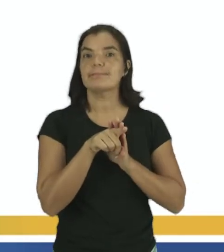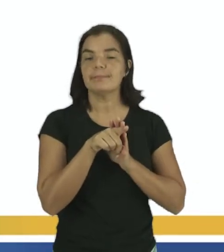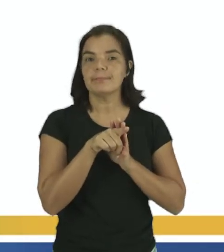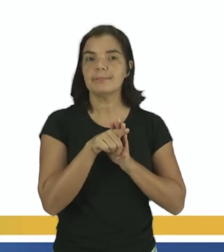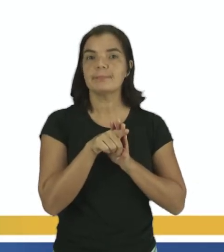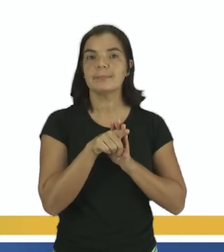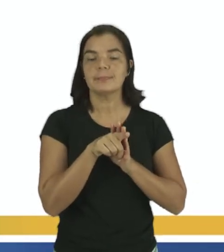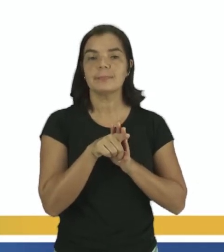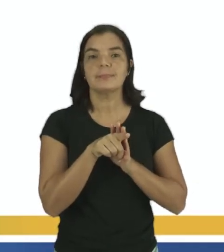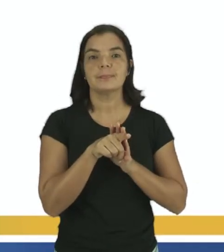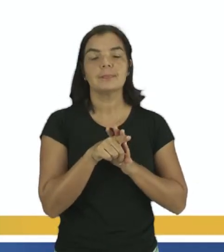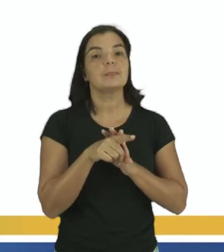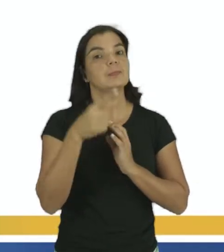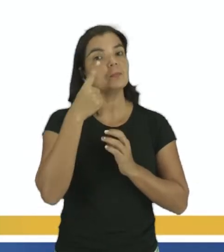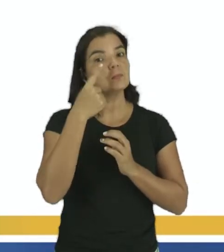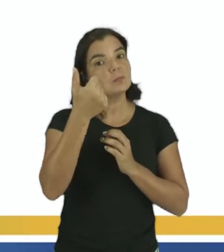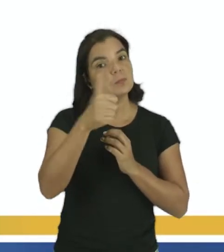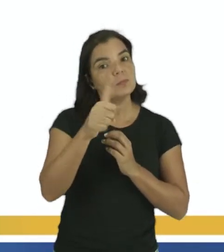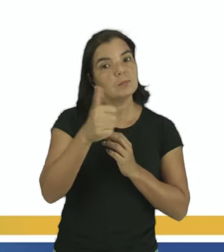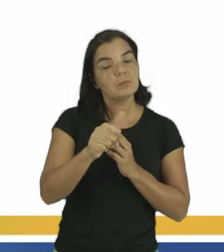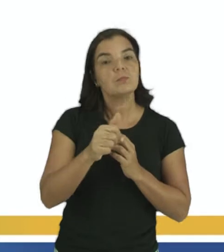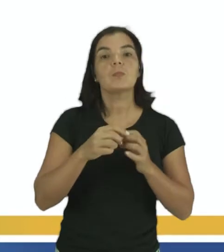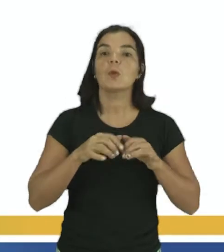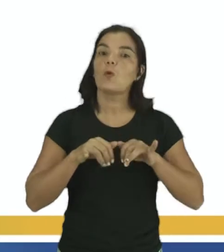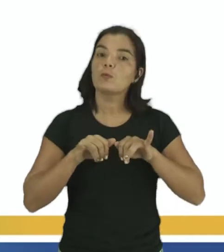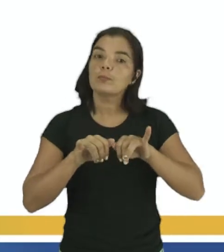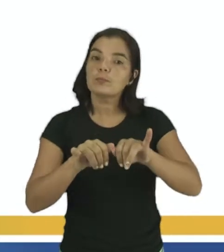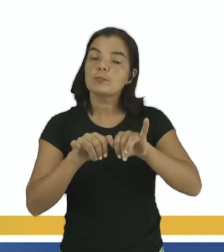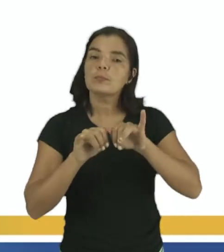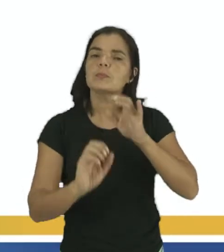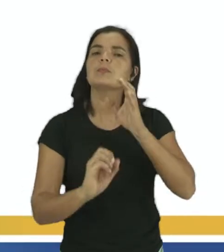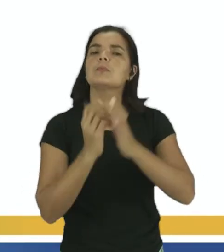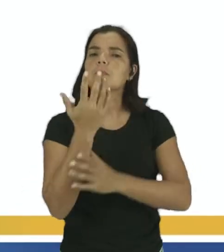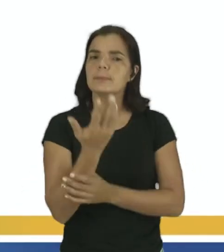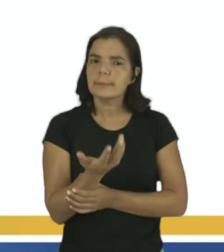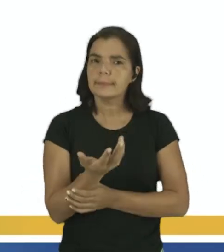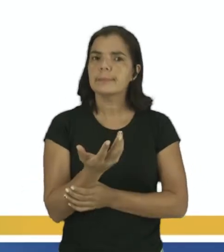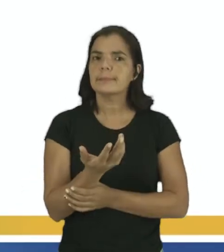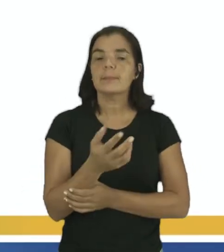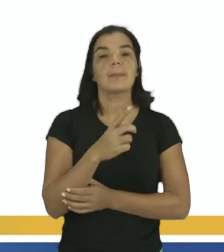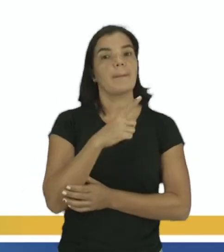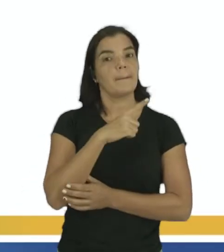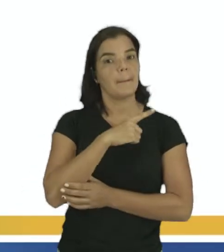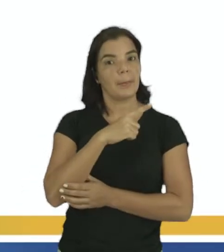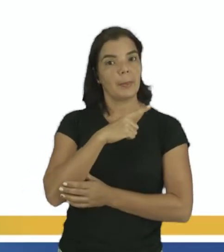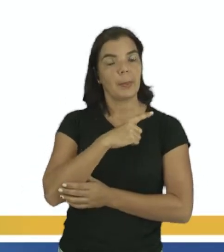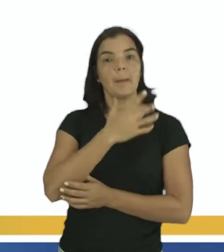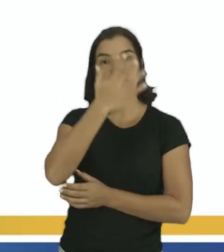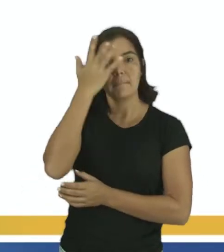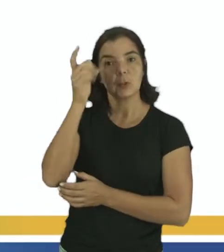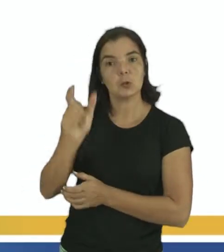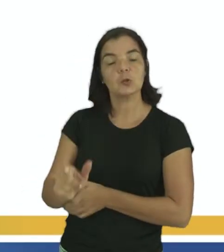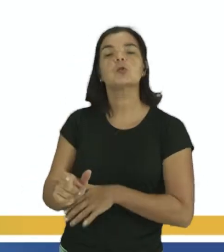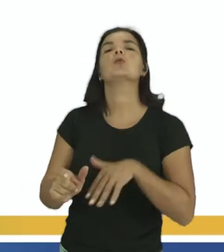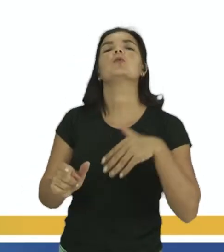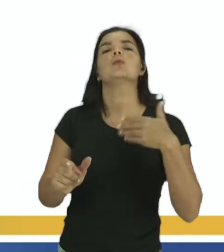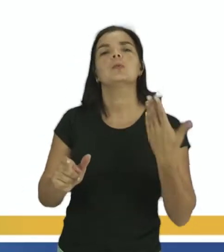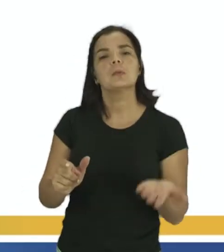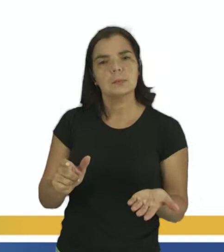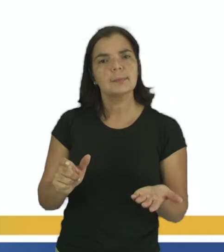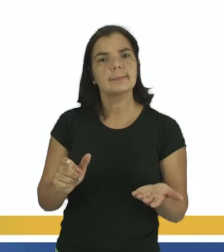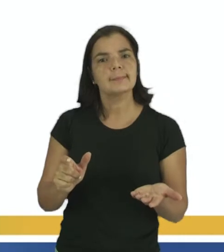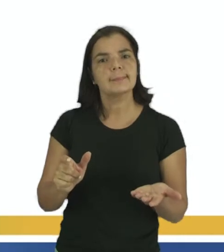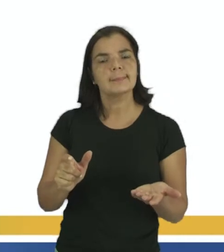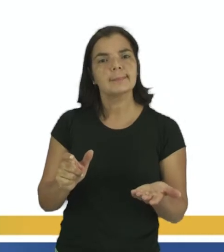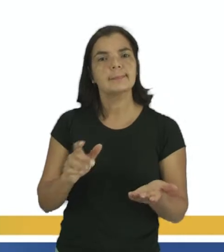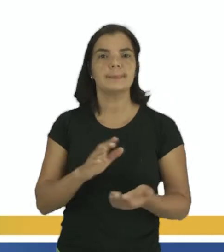isso mesmo Luiza foi ao mercado que que aconteceu aí tem personagem tem quais são os personagens